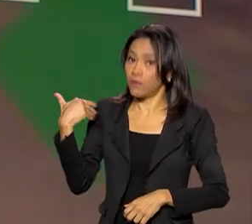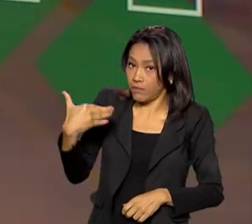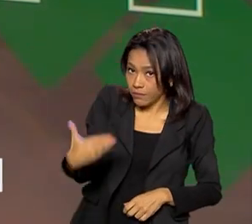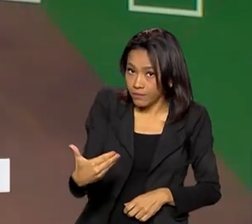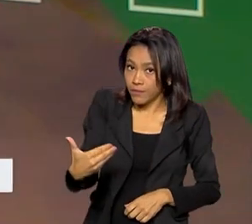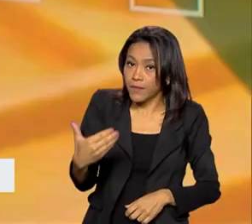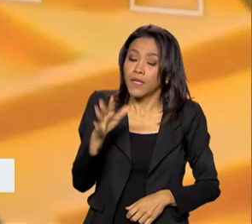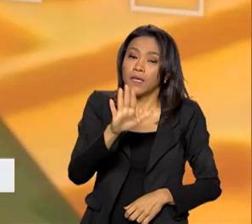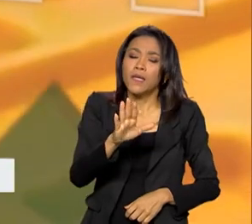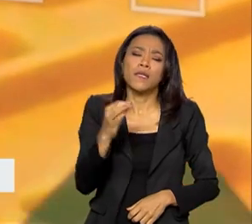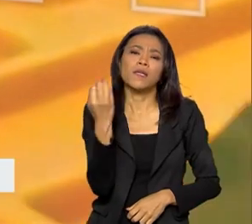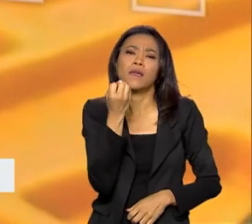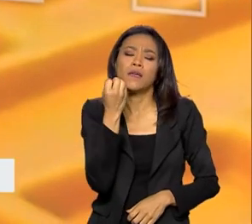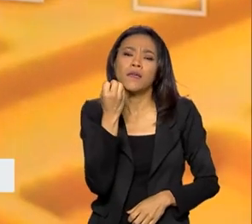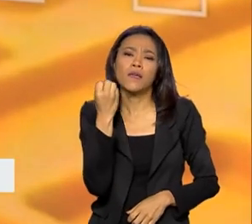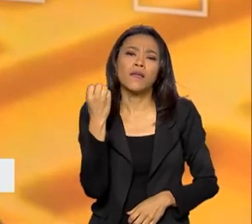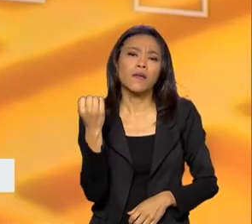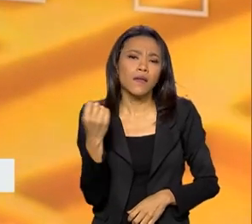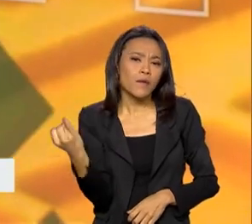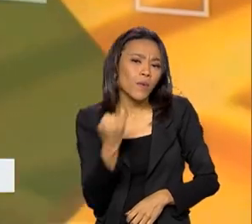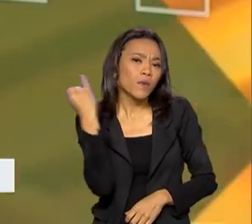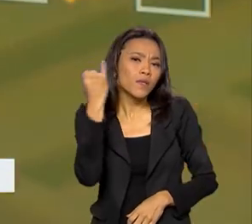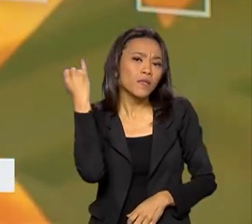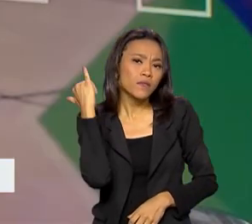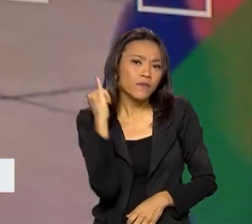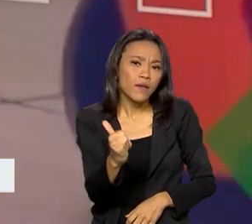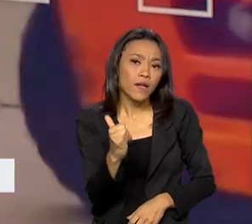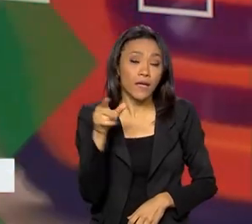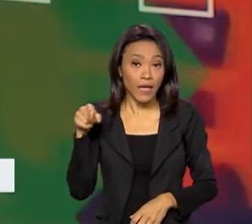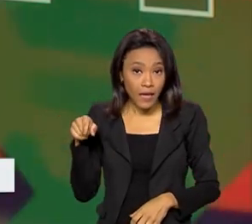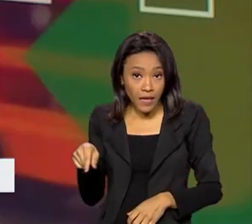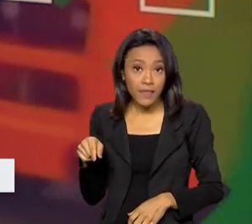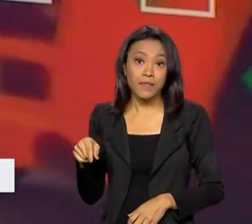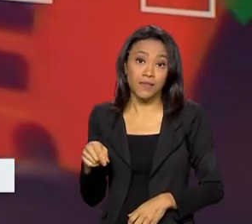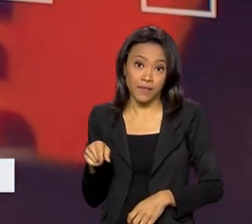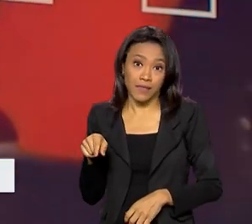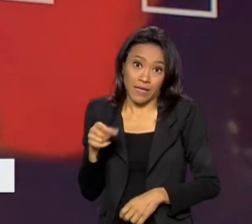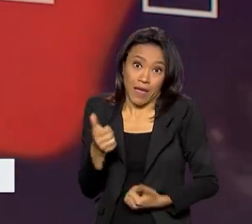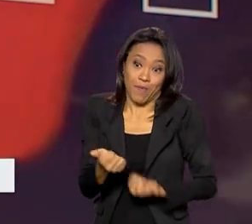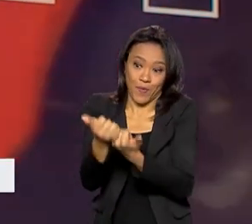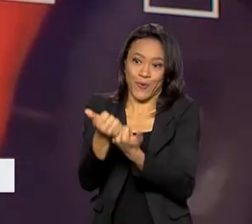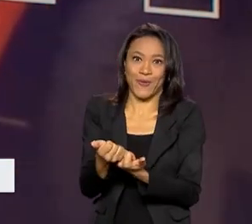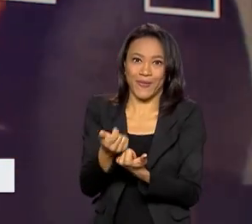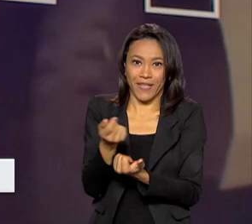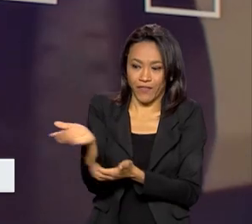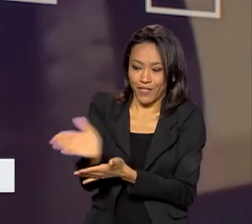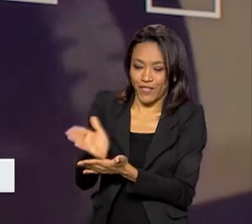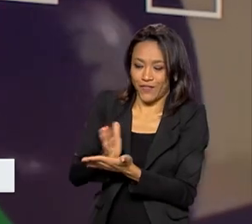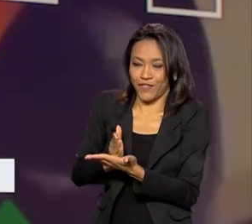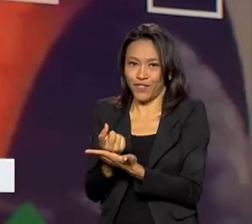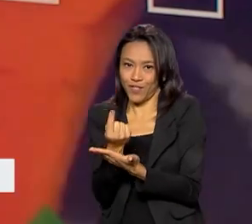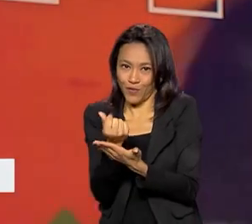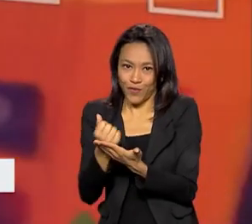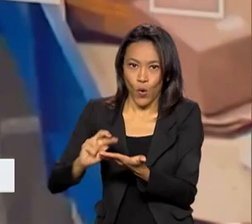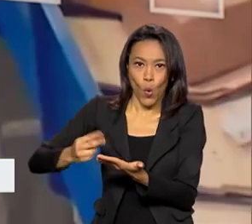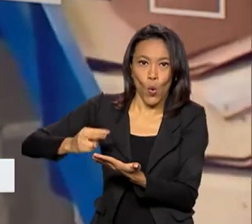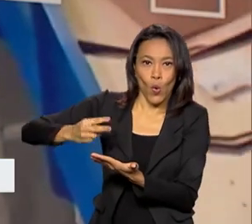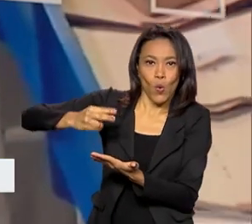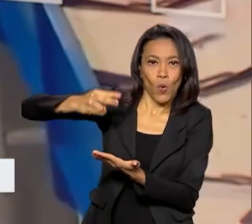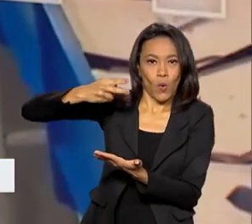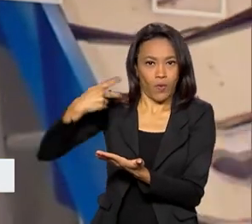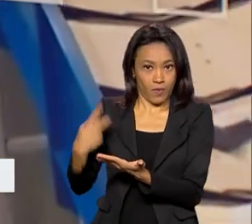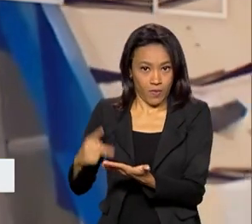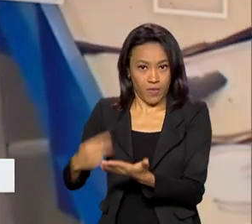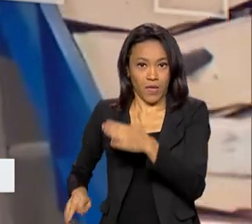um pequeno histórico a respeito desse benefício que foi concedido, que está sendo concedido este ano. Então, em 2019,